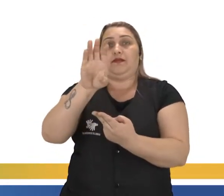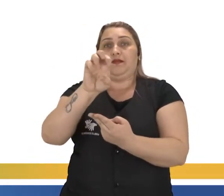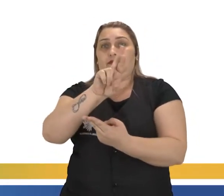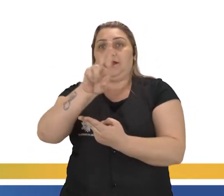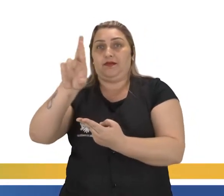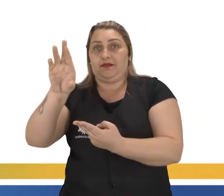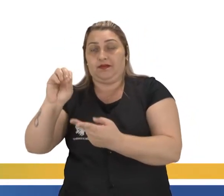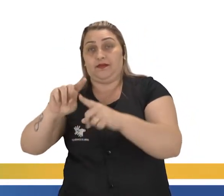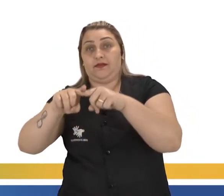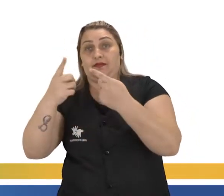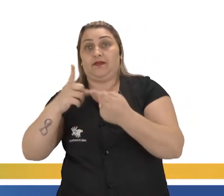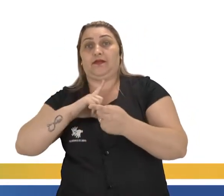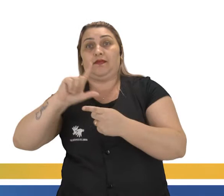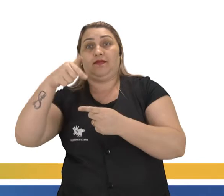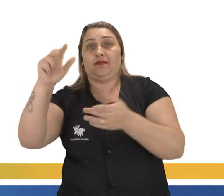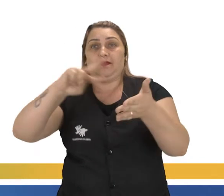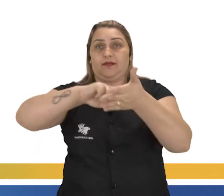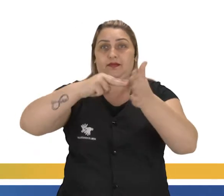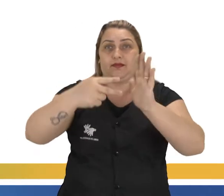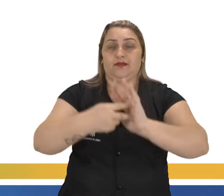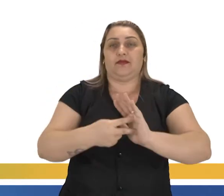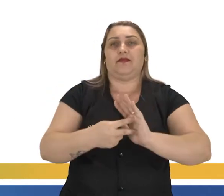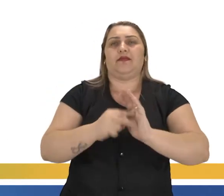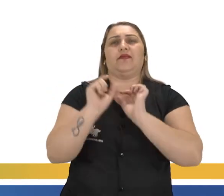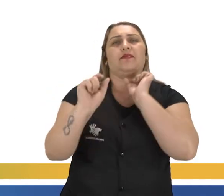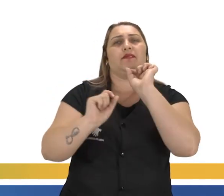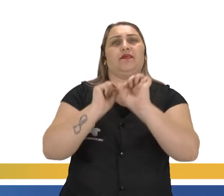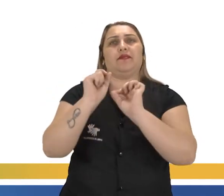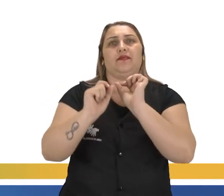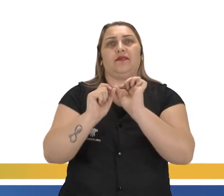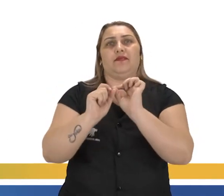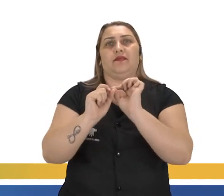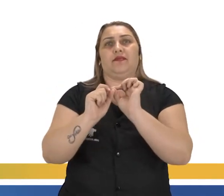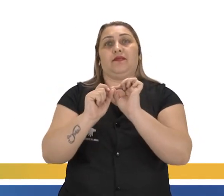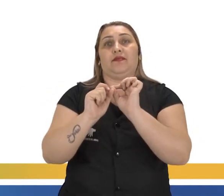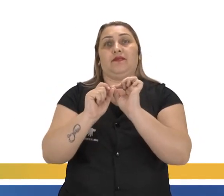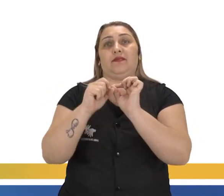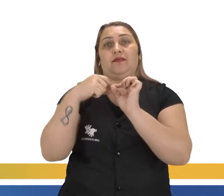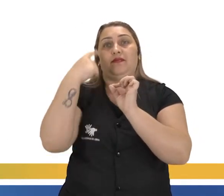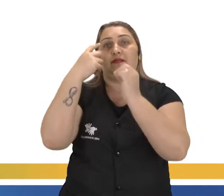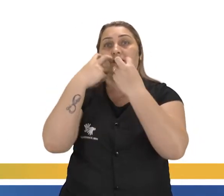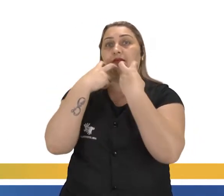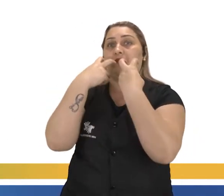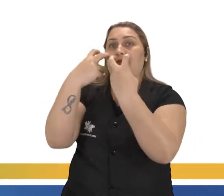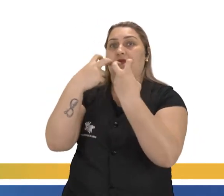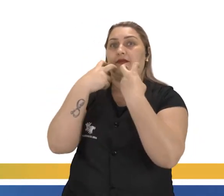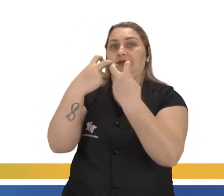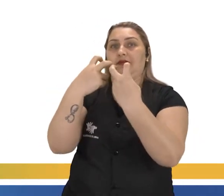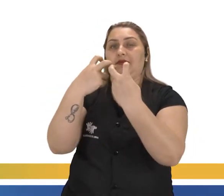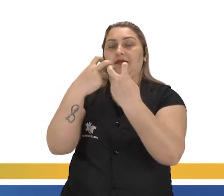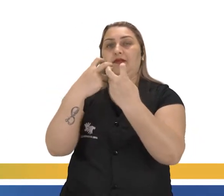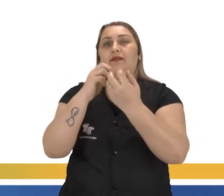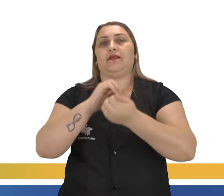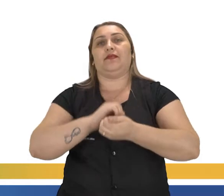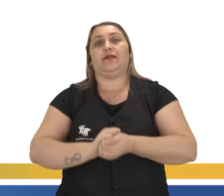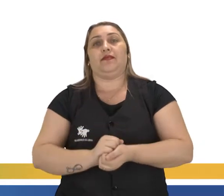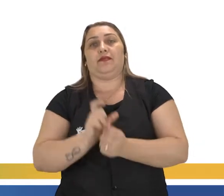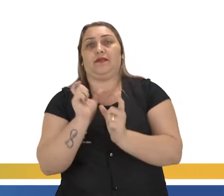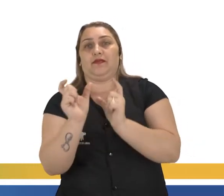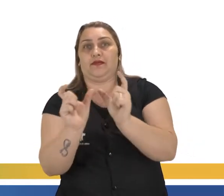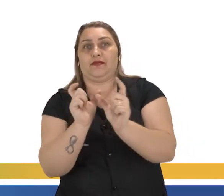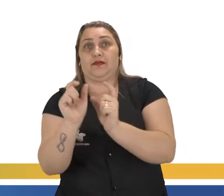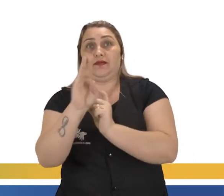berro, mas ela tem um outro significado, significa uma outra coisa, que em espanhol seria grito. Ou seja, a